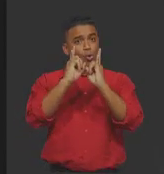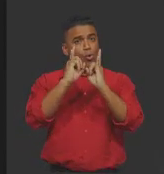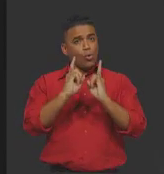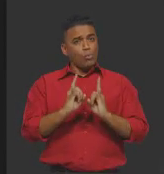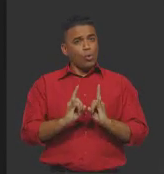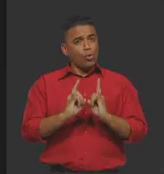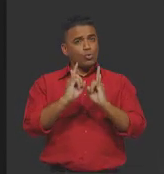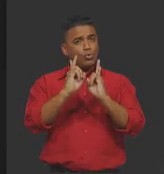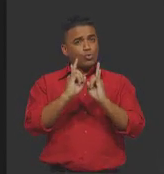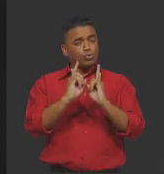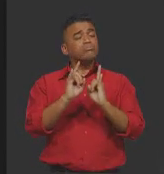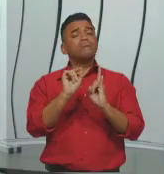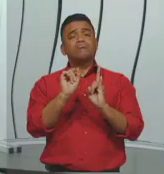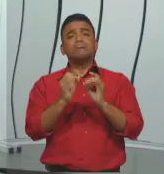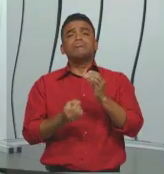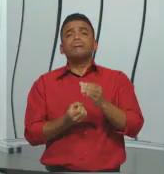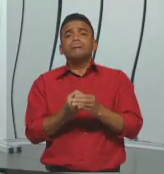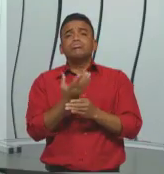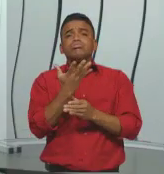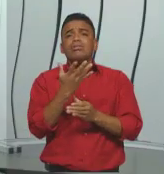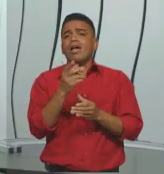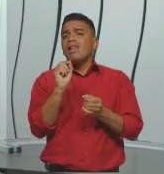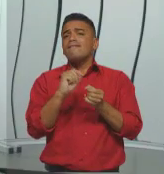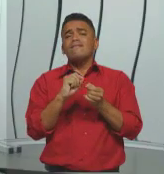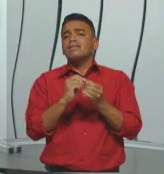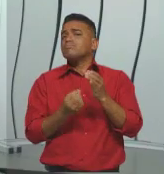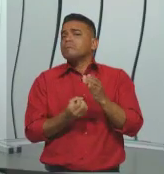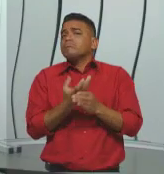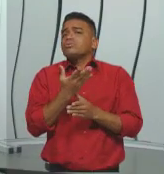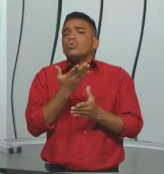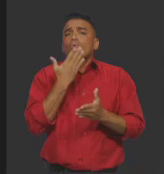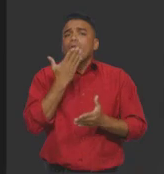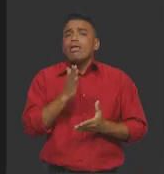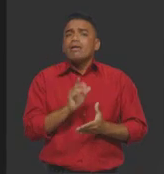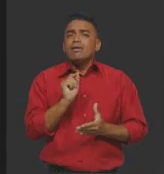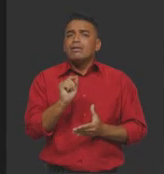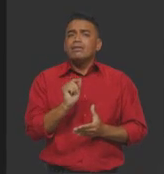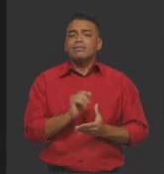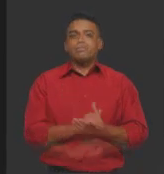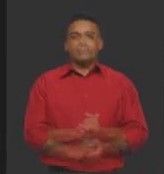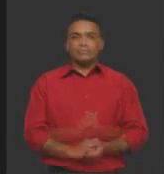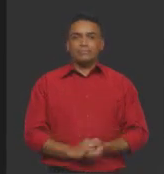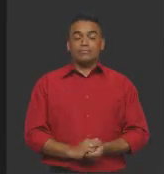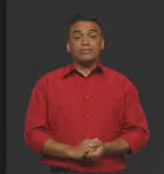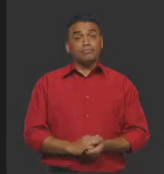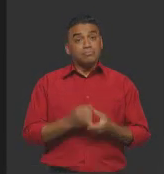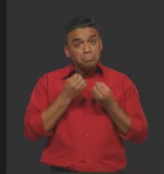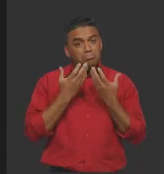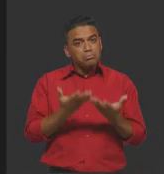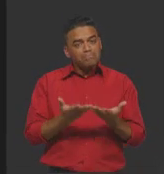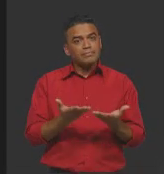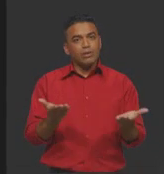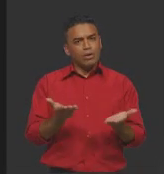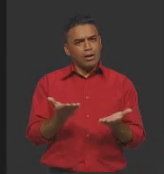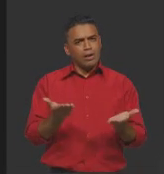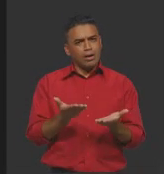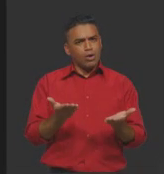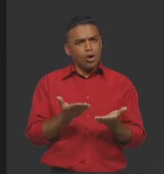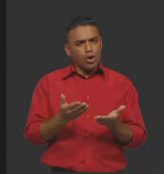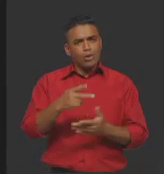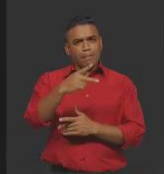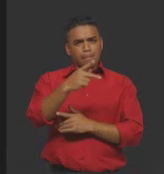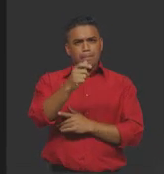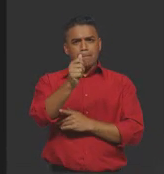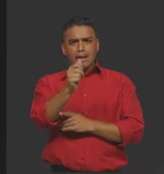aí produzido, o principal hormônio da paratireoide. Nós temos o que chamamos de paratormônio. O